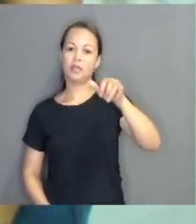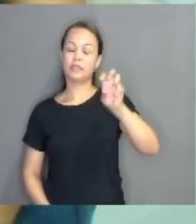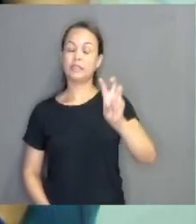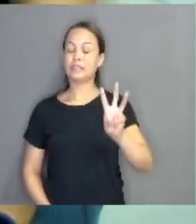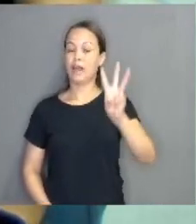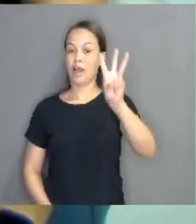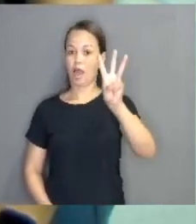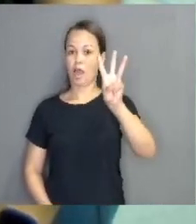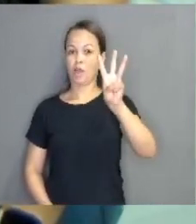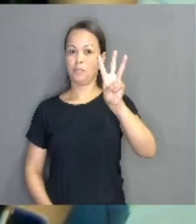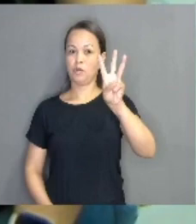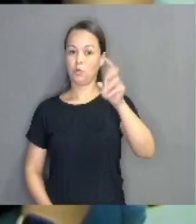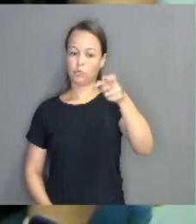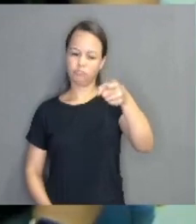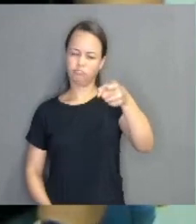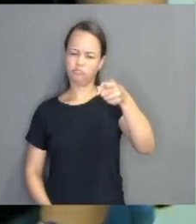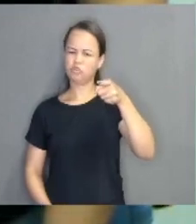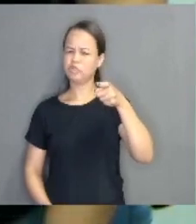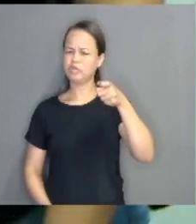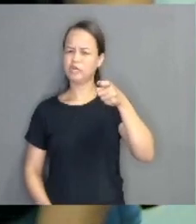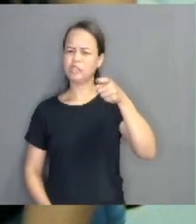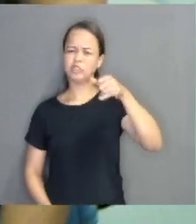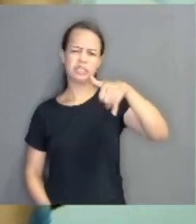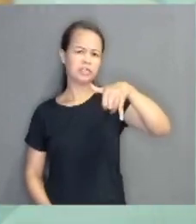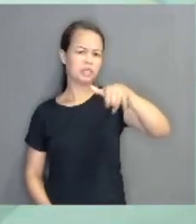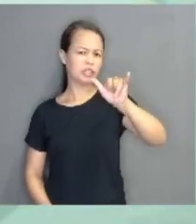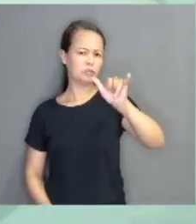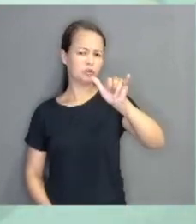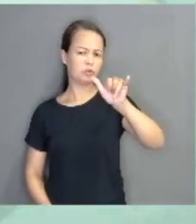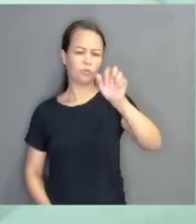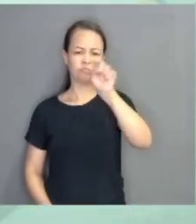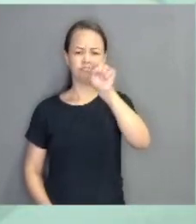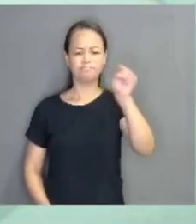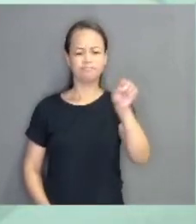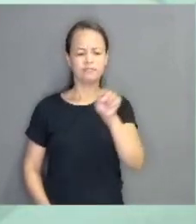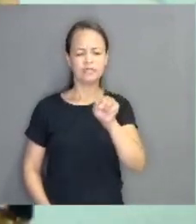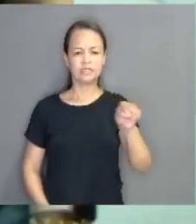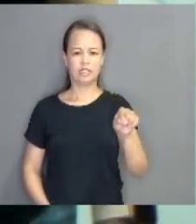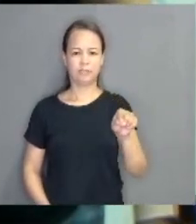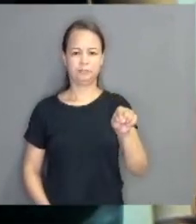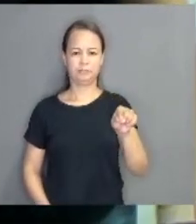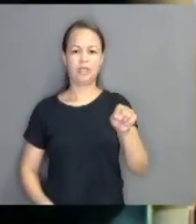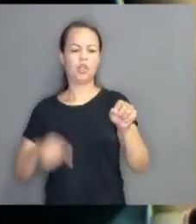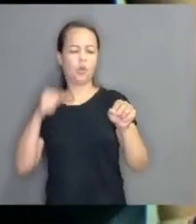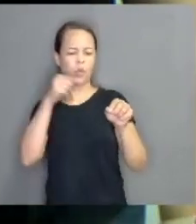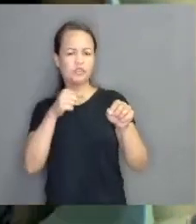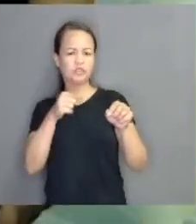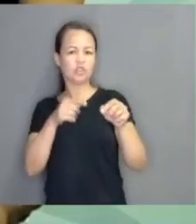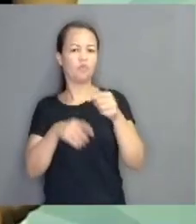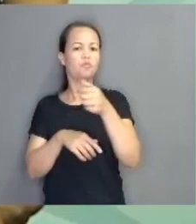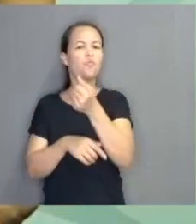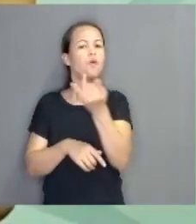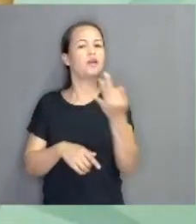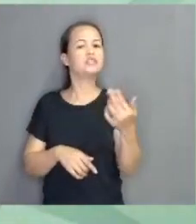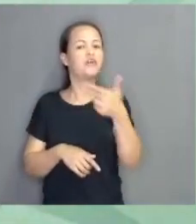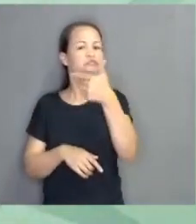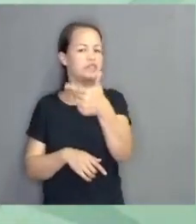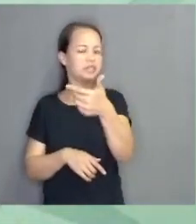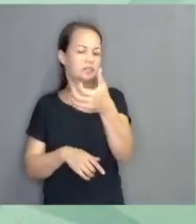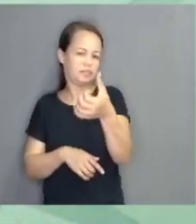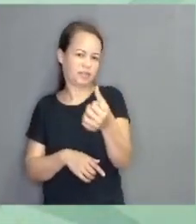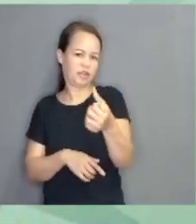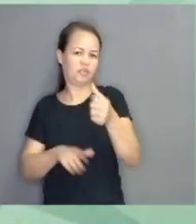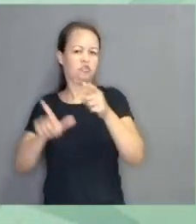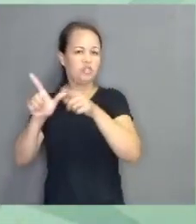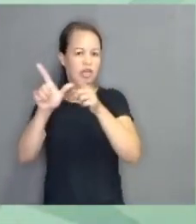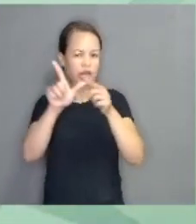W, X, Y e Z. Essas são as 26 letras do alfabeto e é com elas que